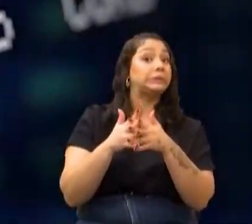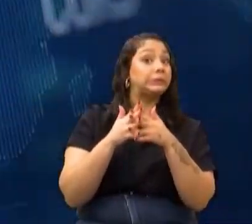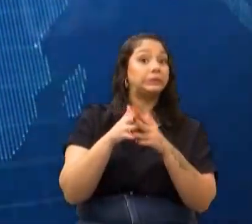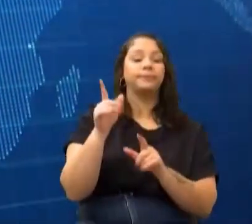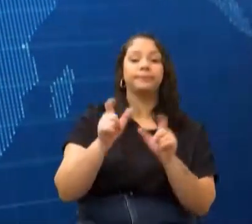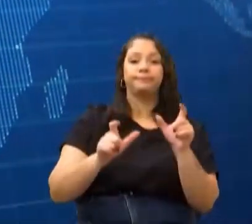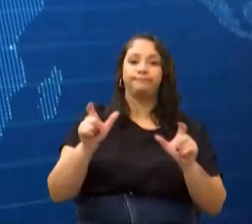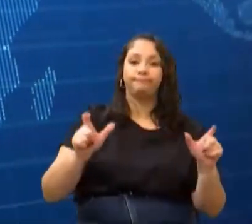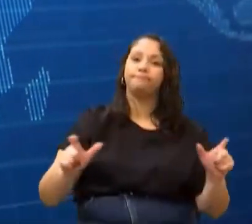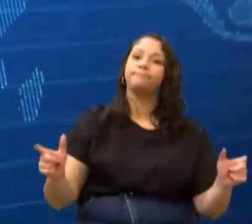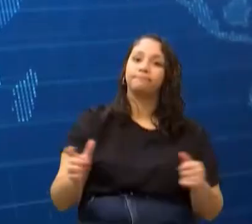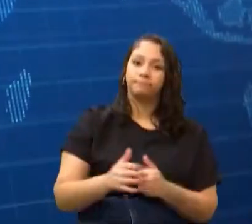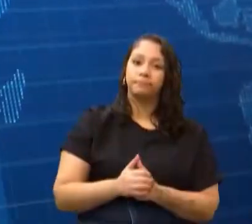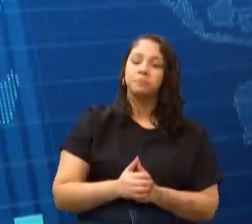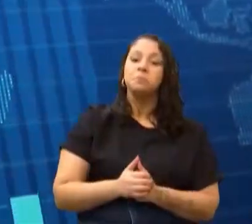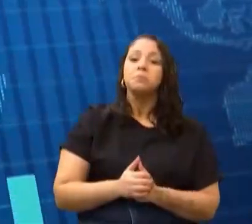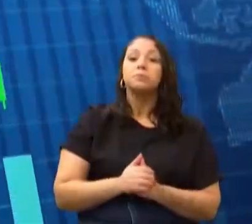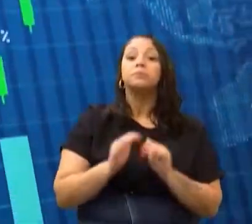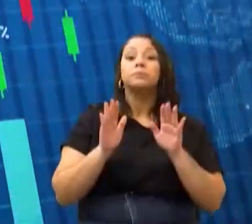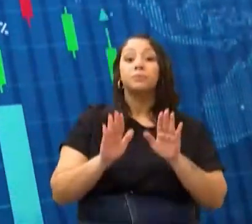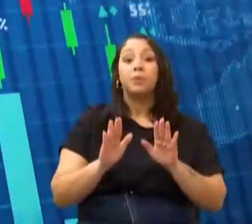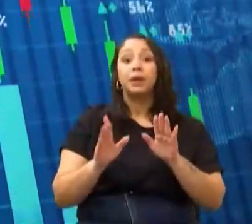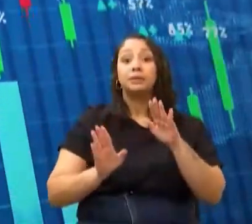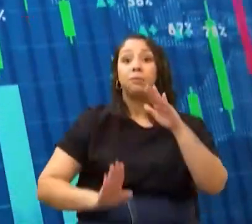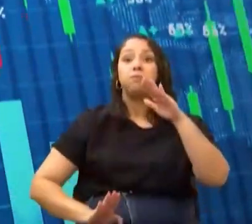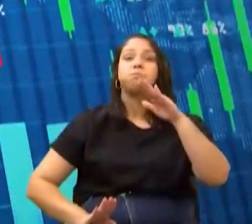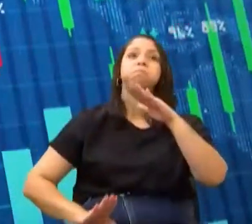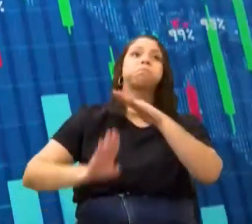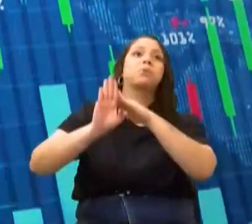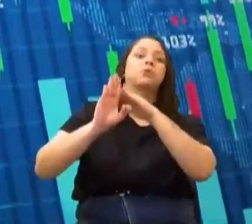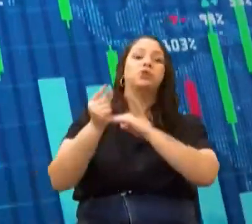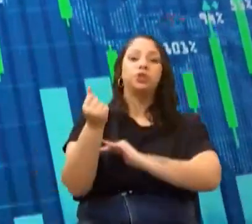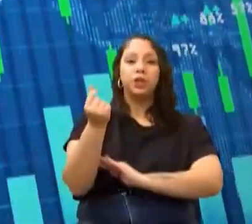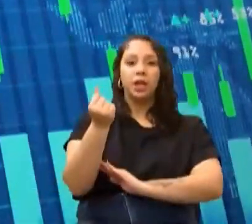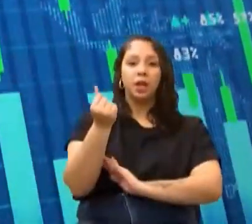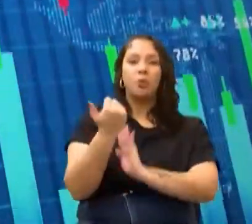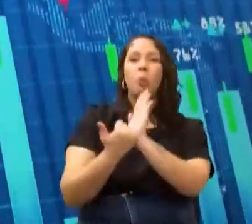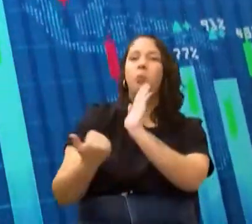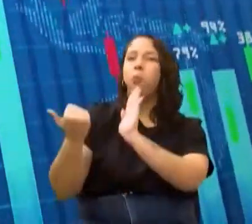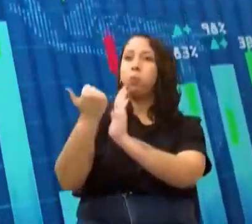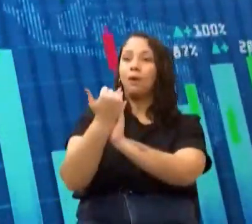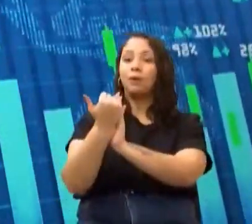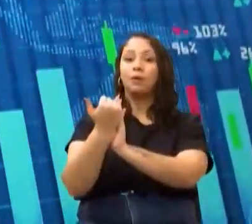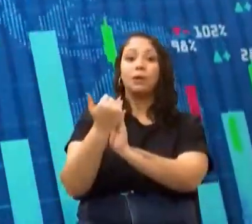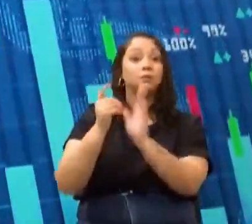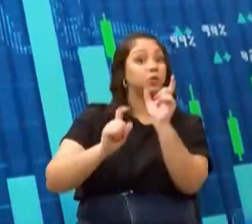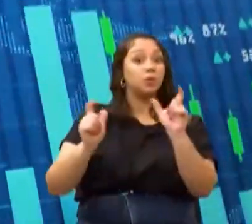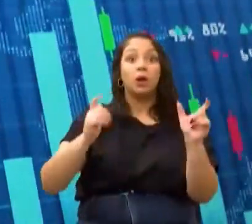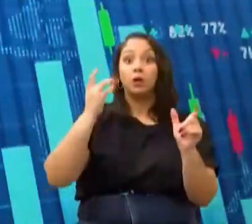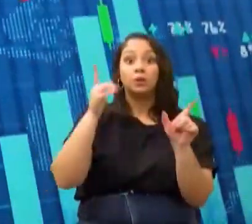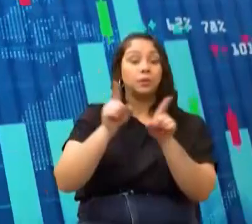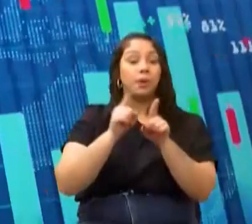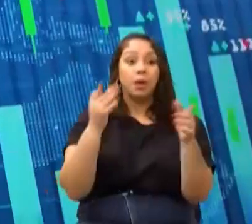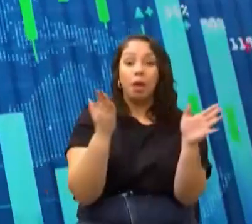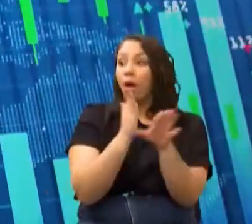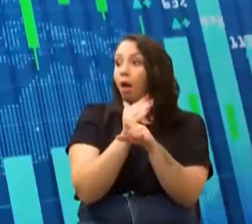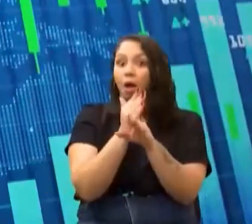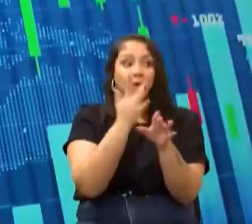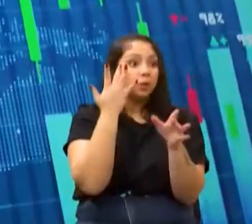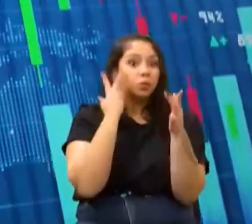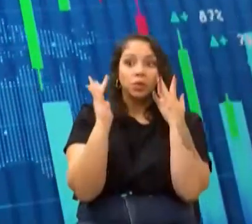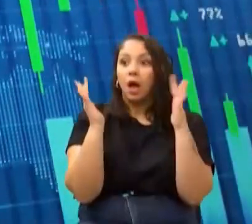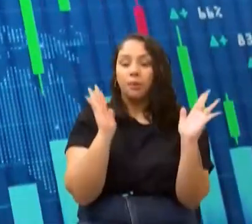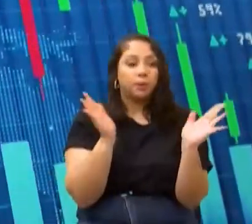problemas complexos para as pessoas, mas o excesso do dinheiro também. As pessoas não sabem o que fazer,